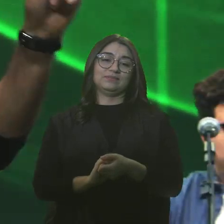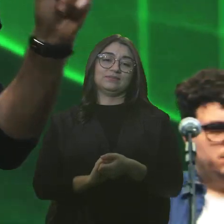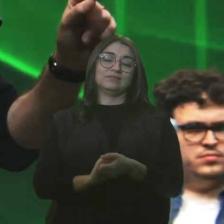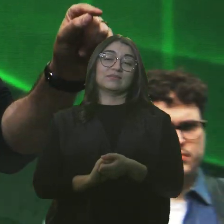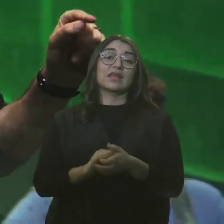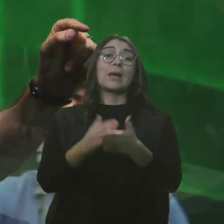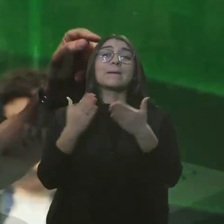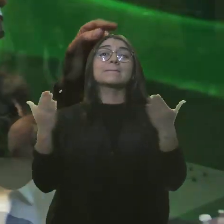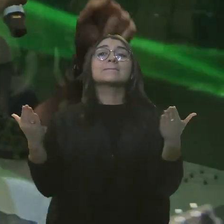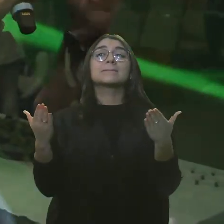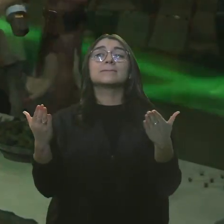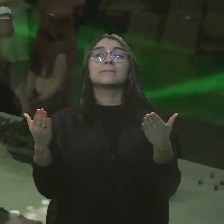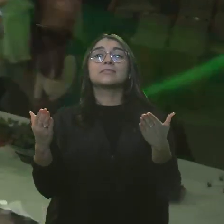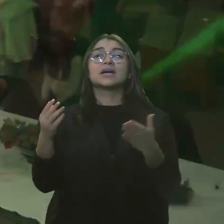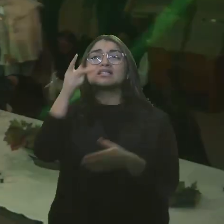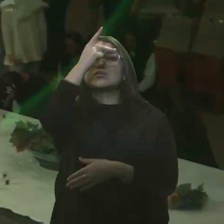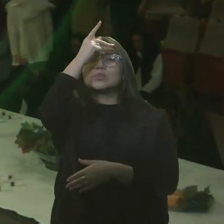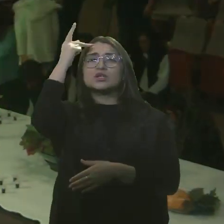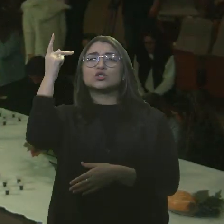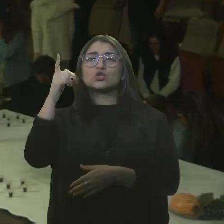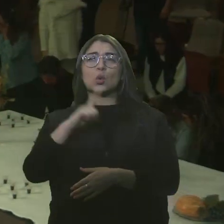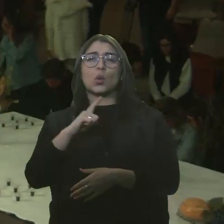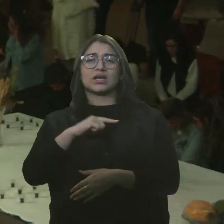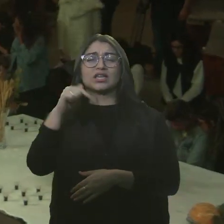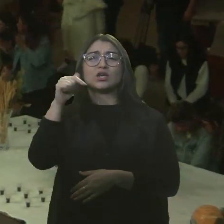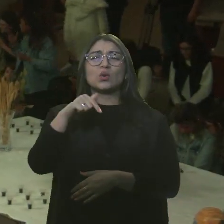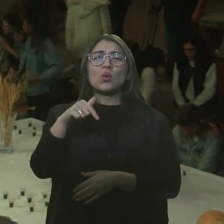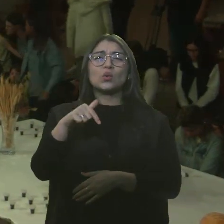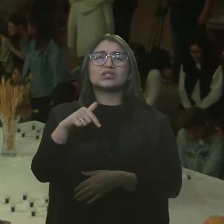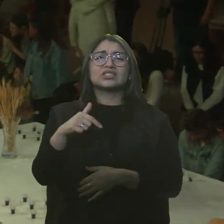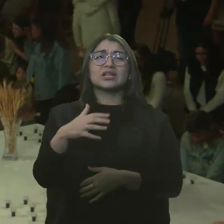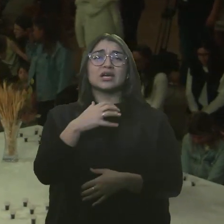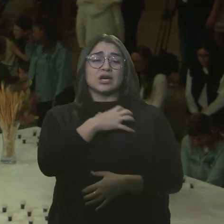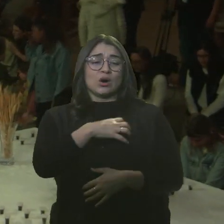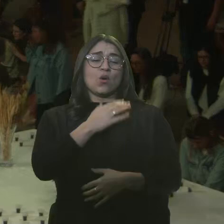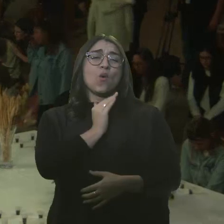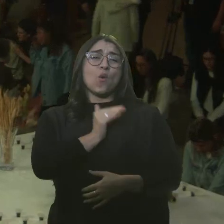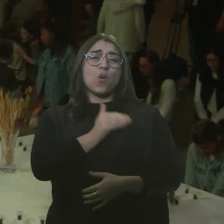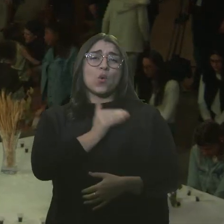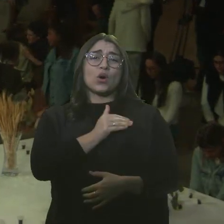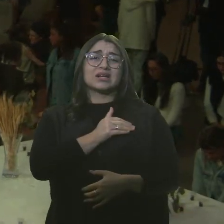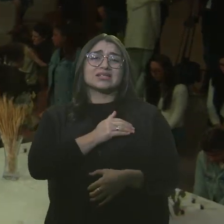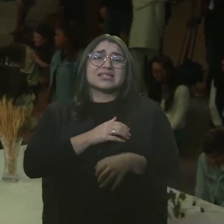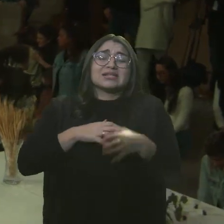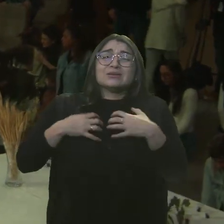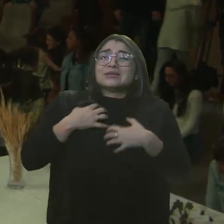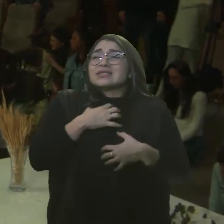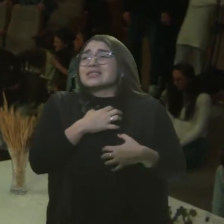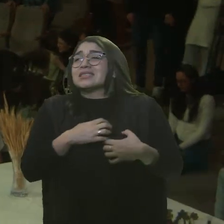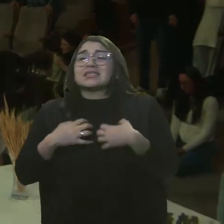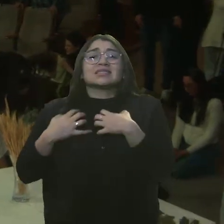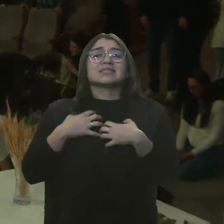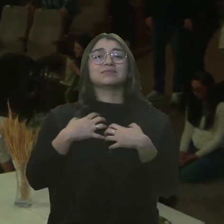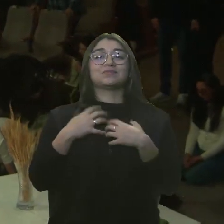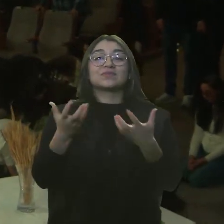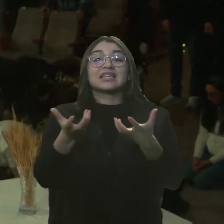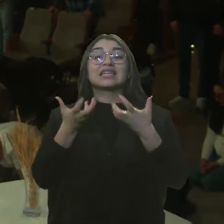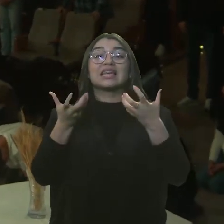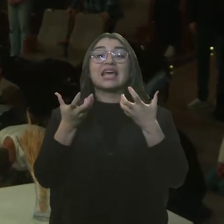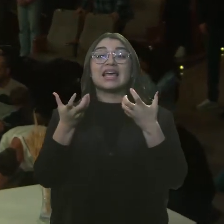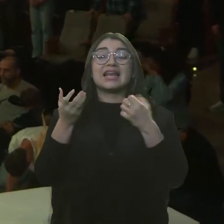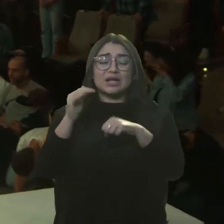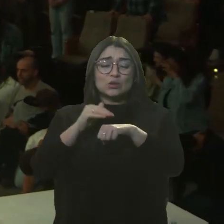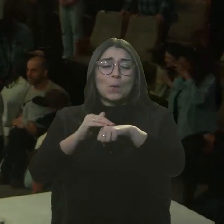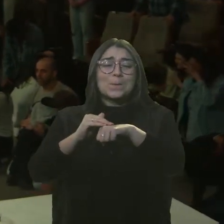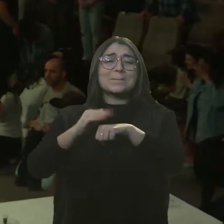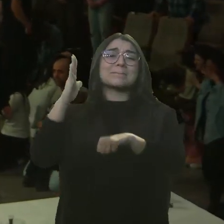existe alguém aqui hoje, uma pessoa que está sentindo essa inquietação, essa vontade de conhecer Jesus, de ter Ele mais perto. Se